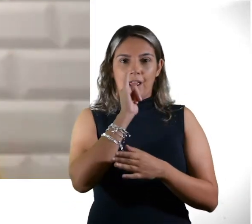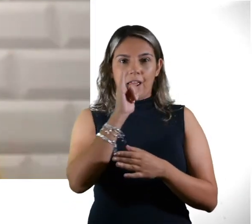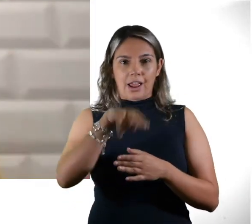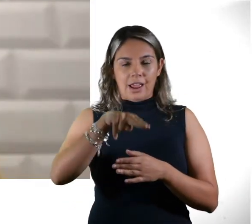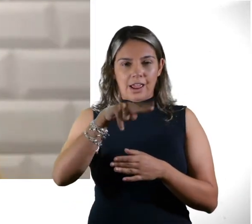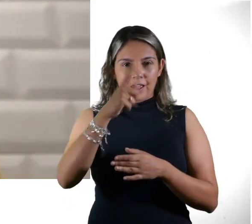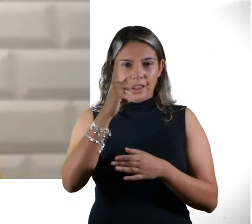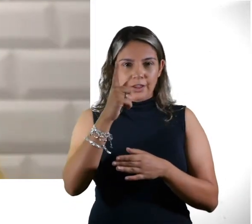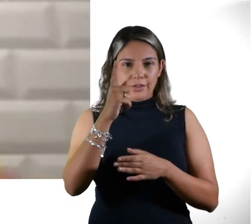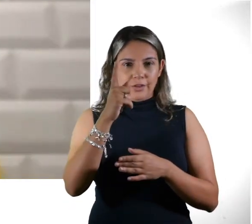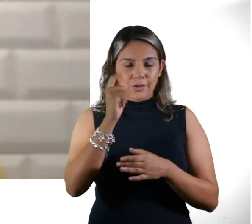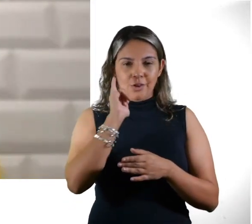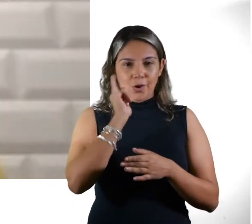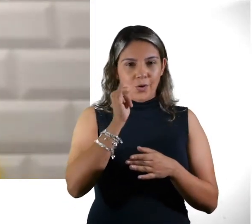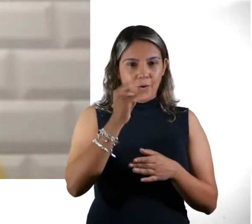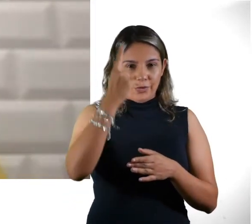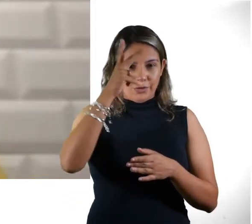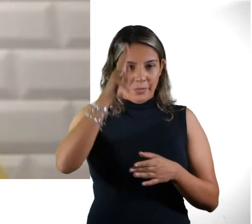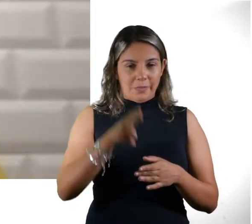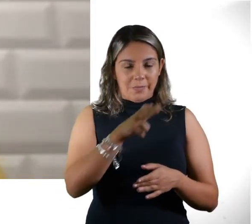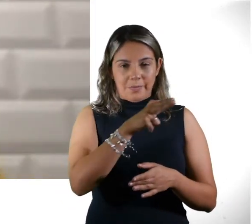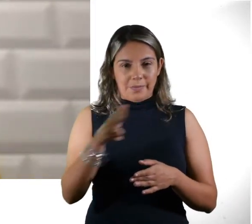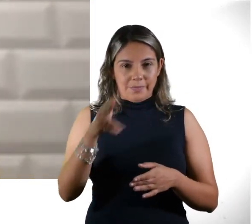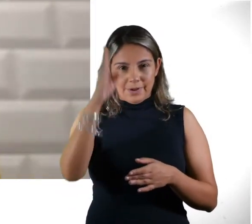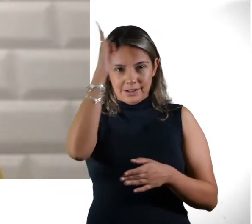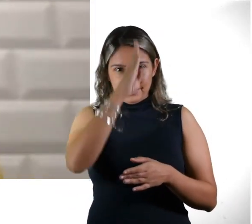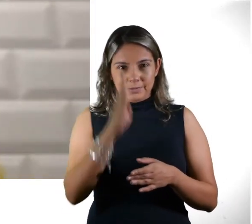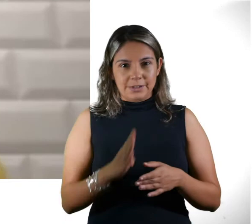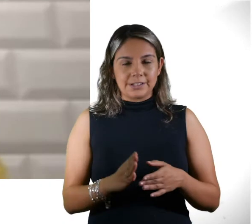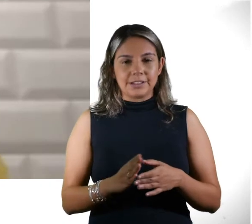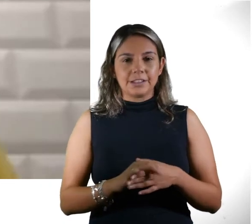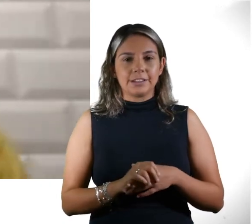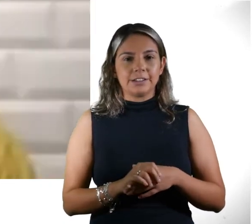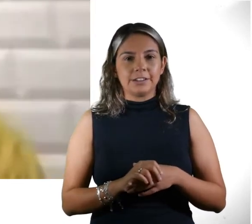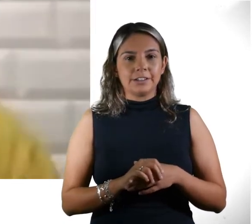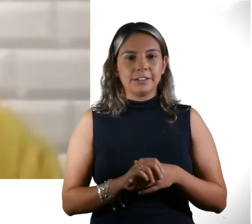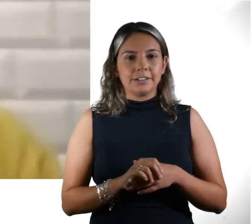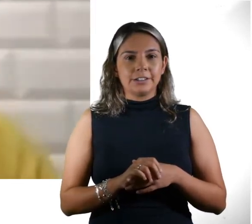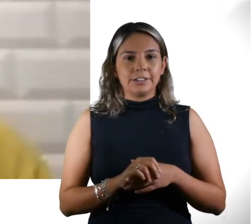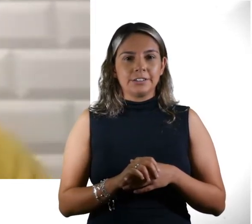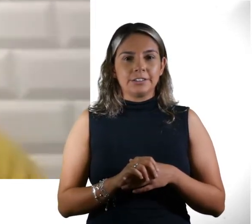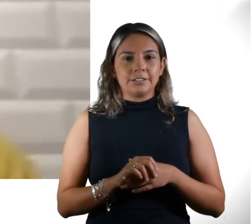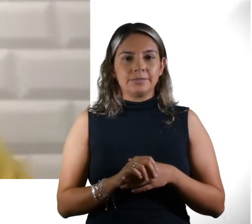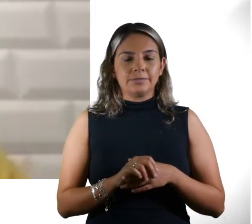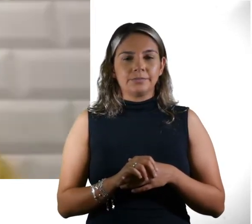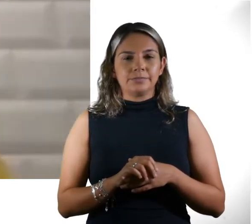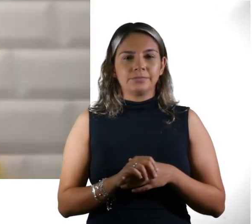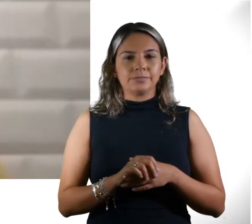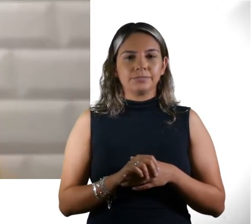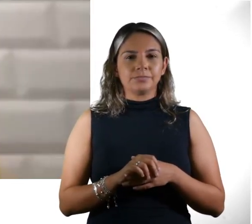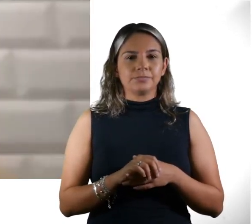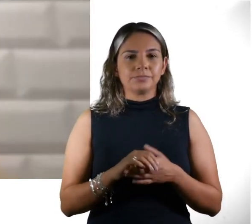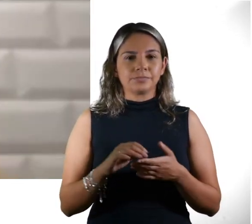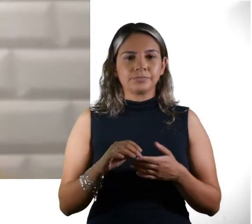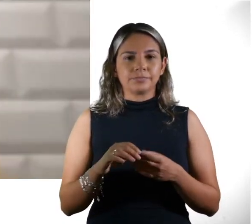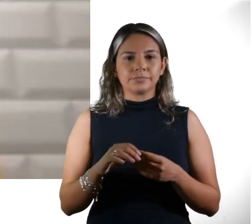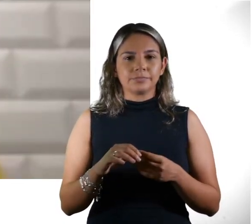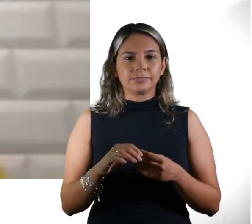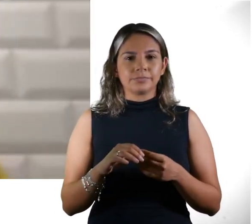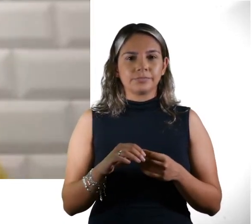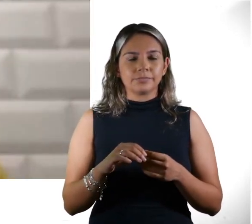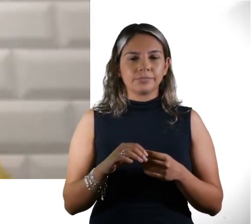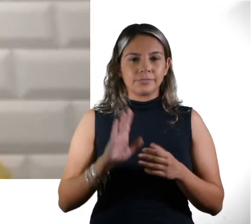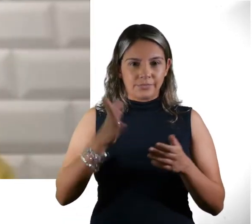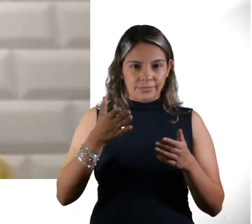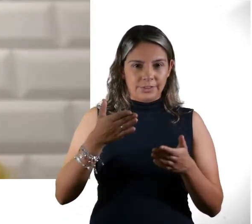surgiu aquele narrador, que é um padre brasileiro de ascendência africana e indígena, aí a história aconteceu